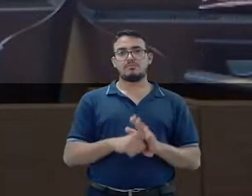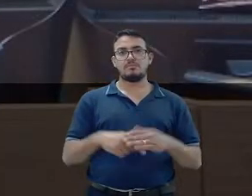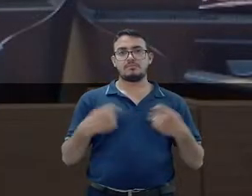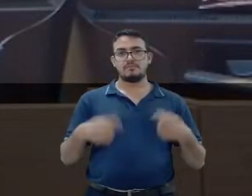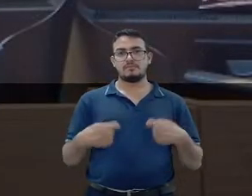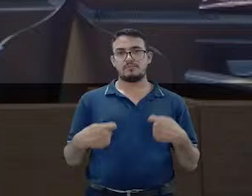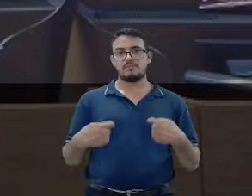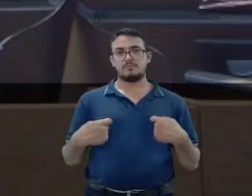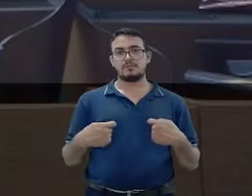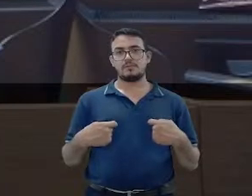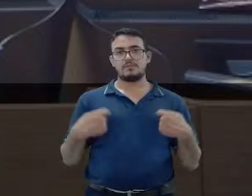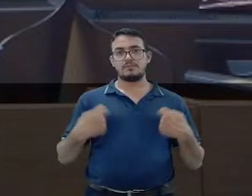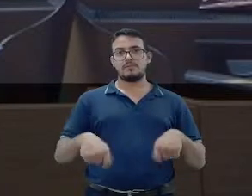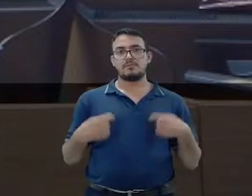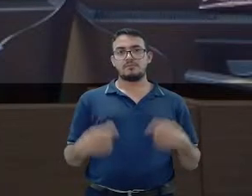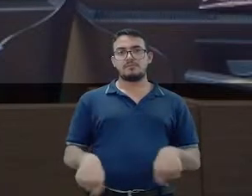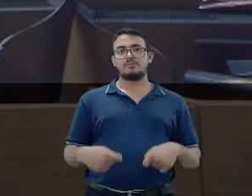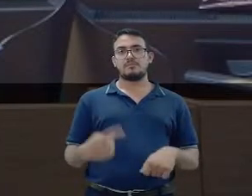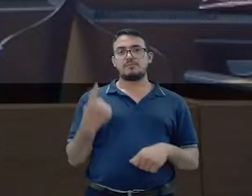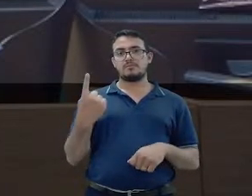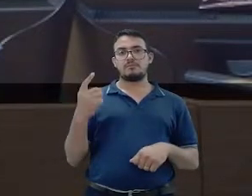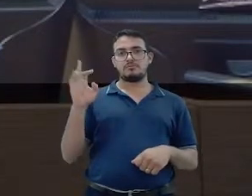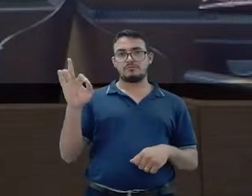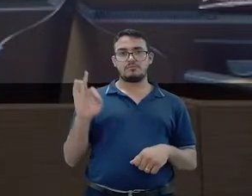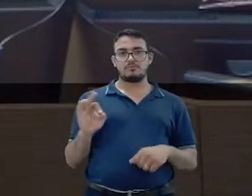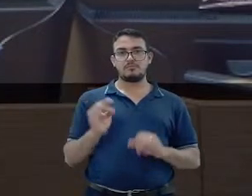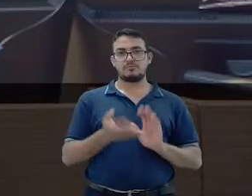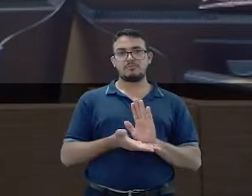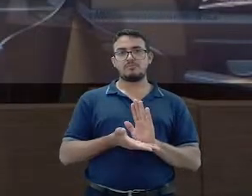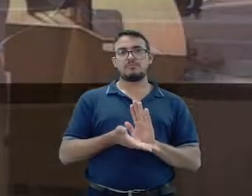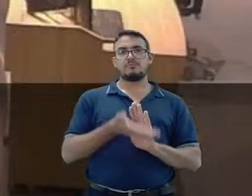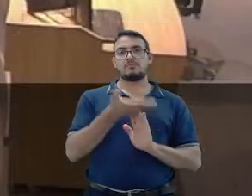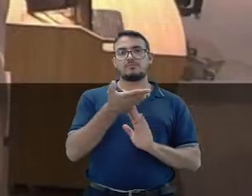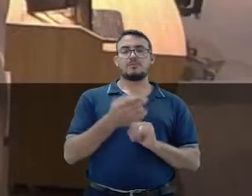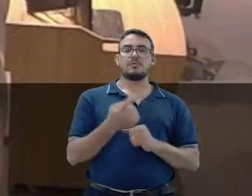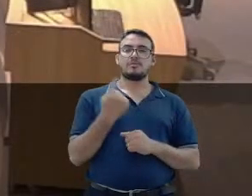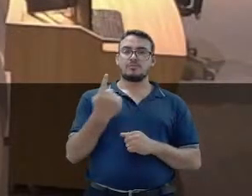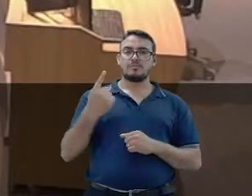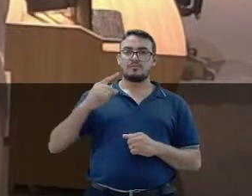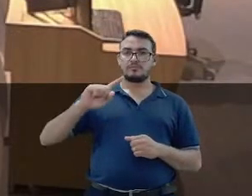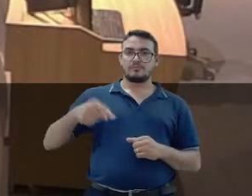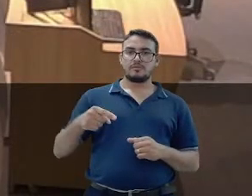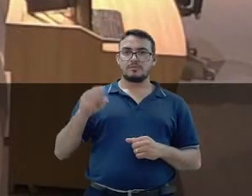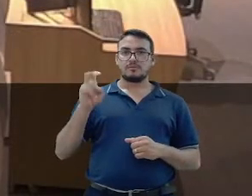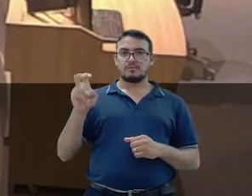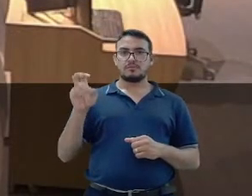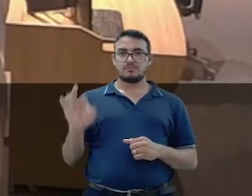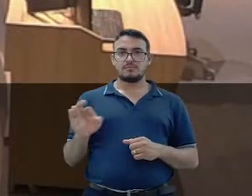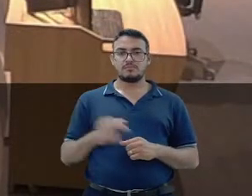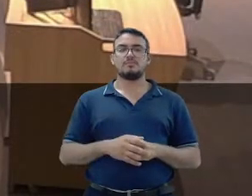superior a 1%, né? Então, eu acompanho Vossa Excelência. Desembargador André.